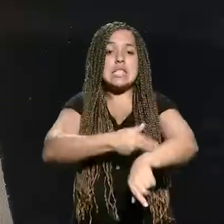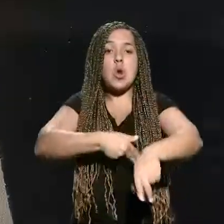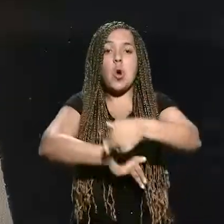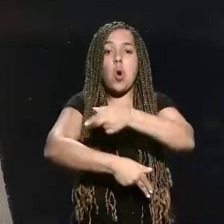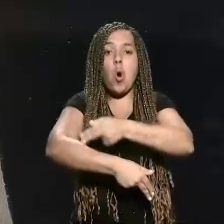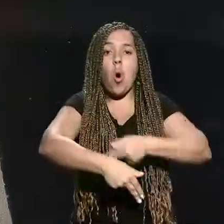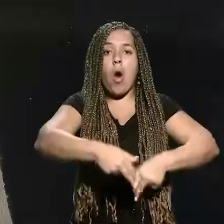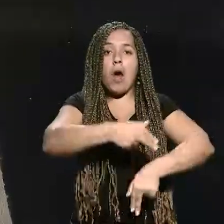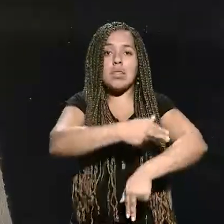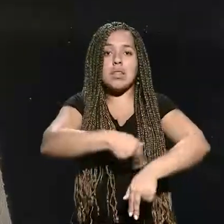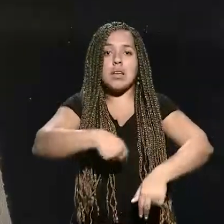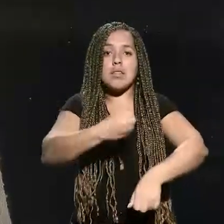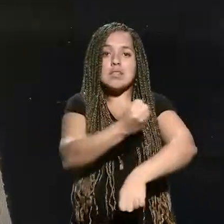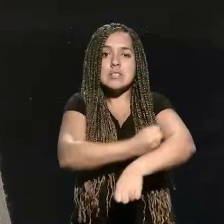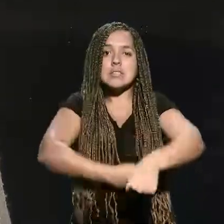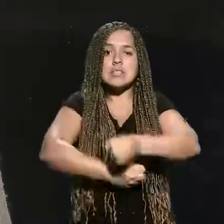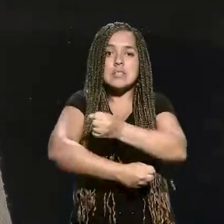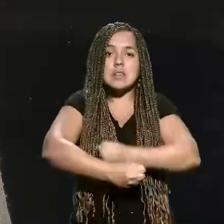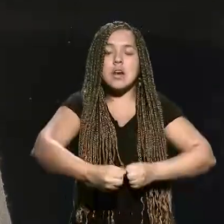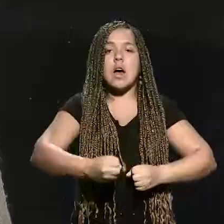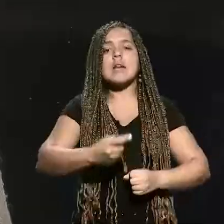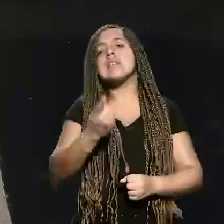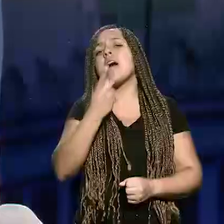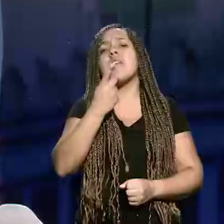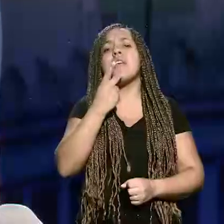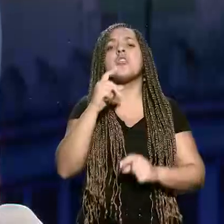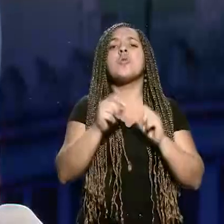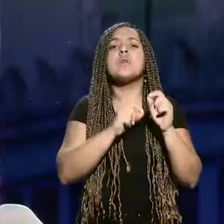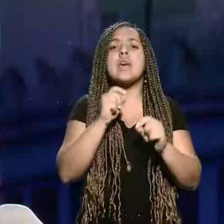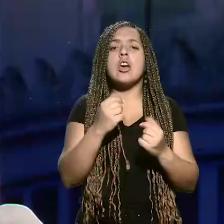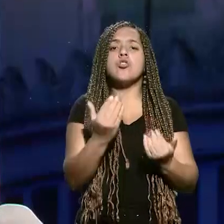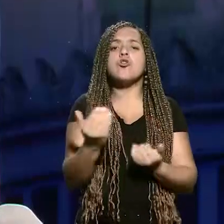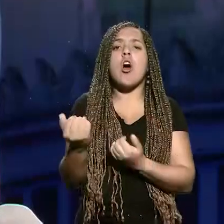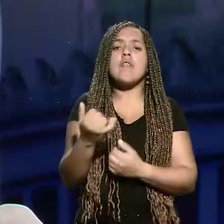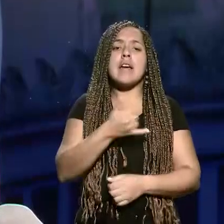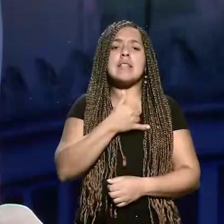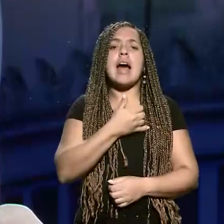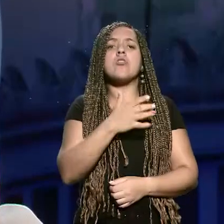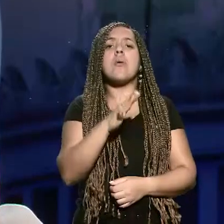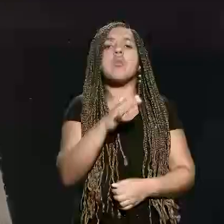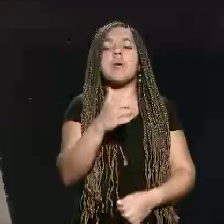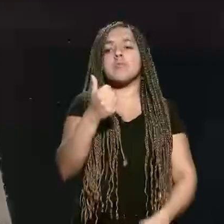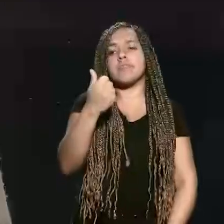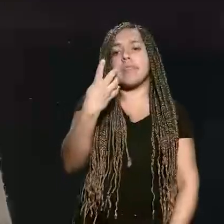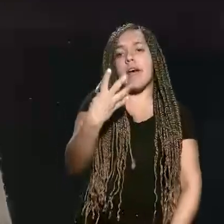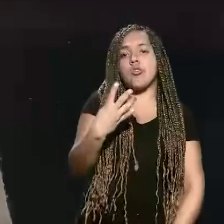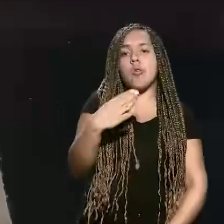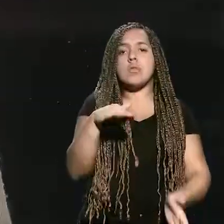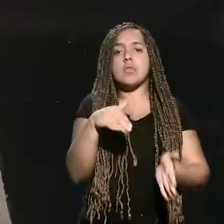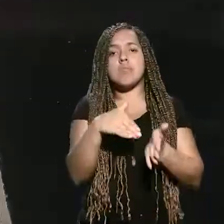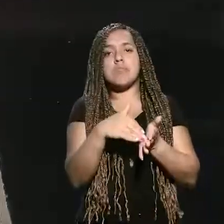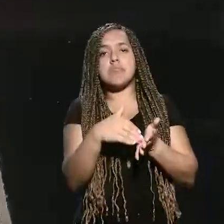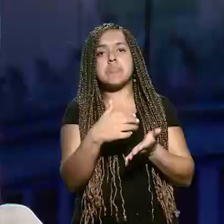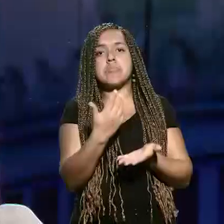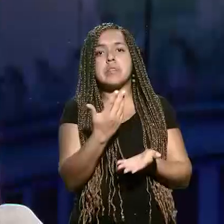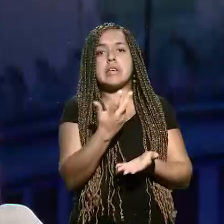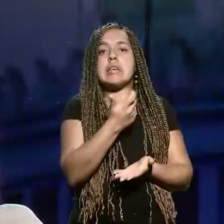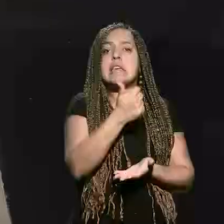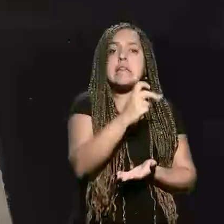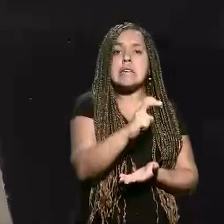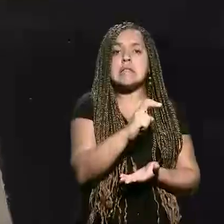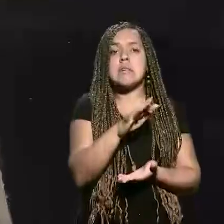eles têm angústias com relação aos pais, pai e A mãe. gente está falando aí de jovens de quantos anos, mais ou menos? 14 anos, 13 anos.